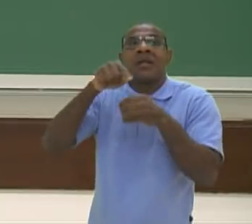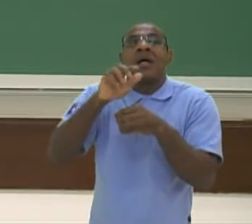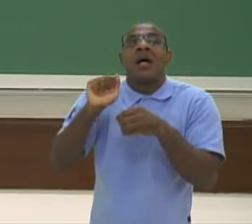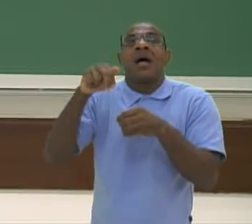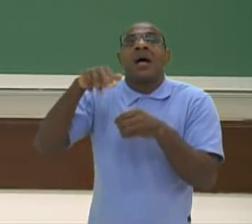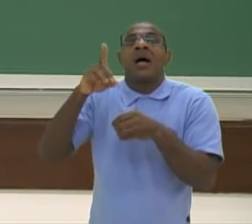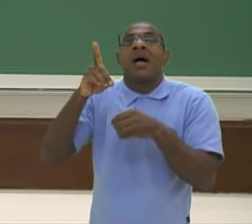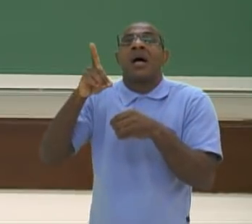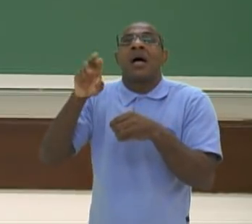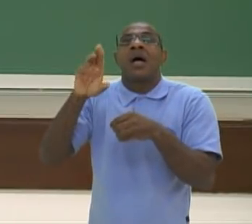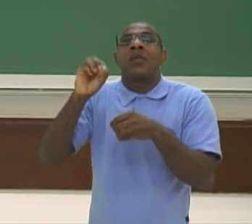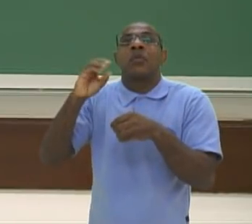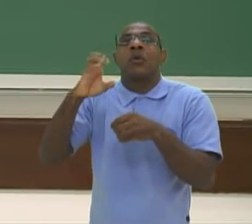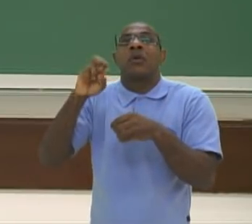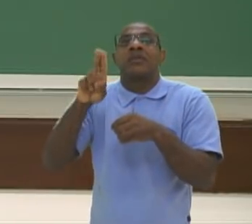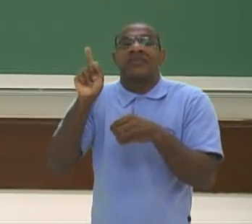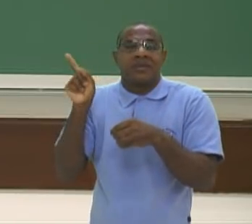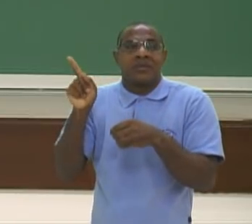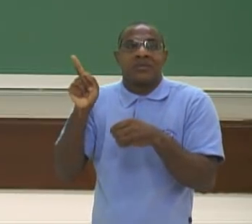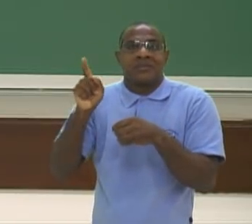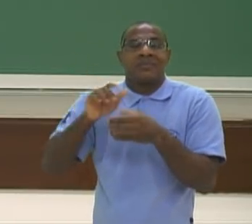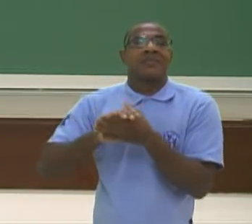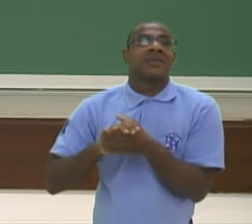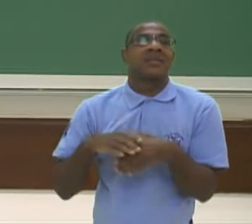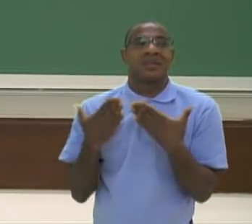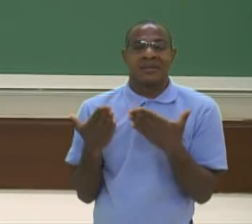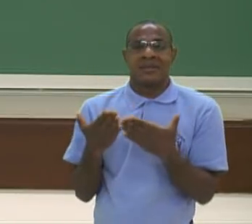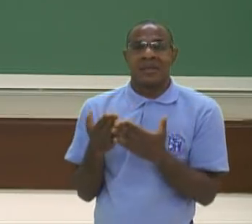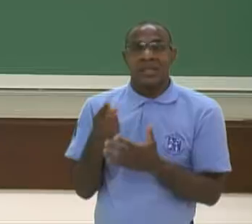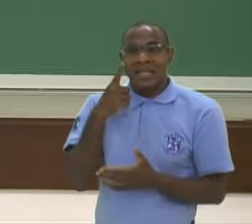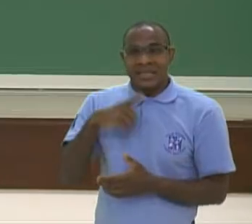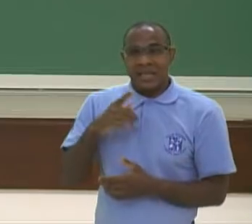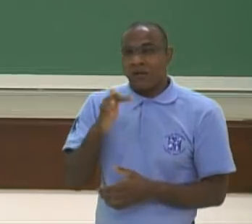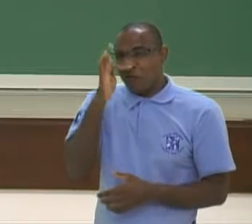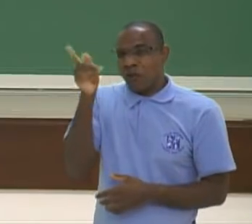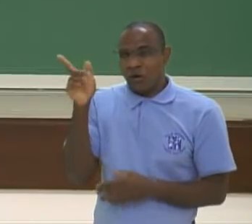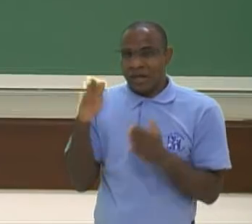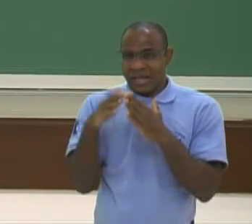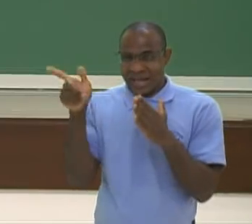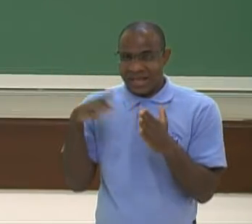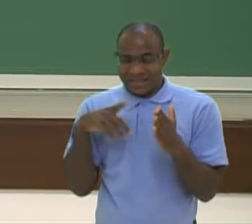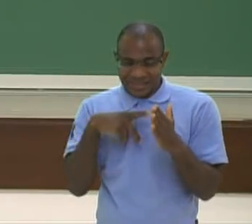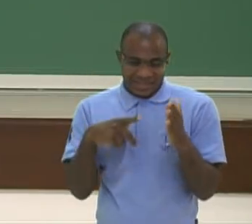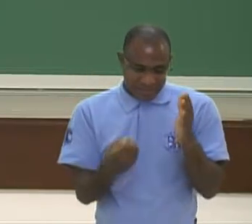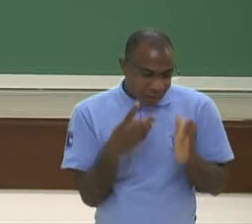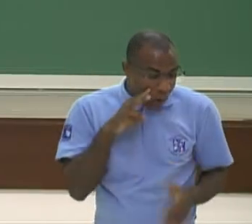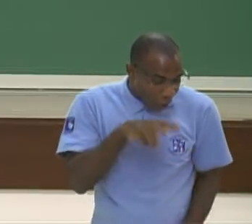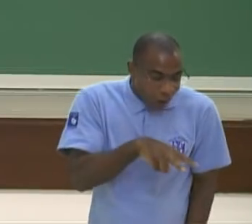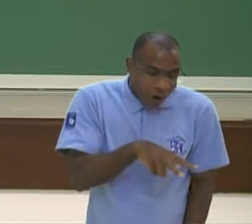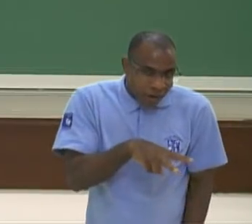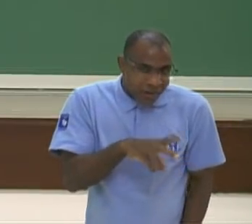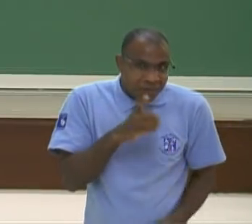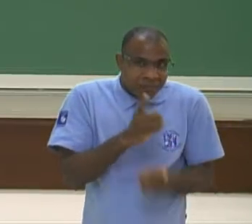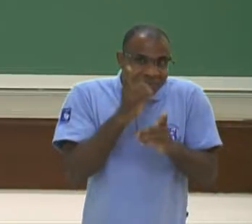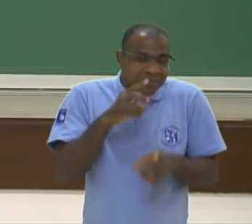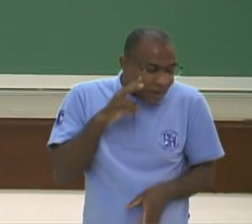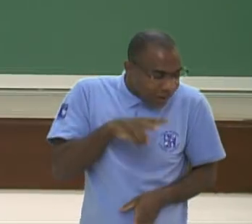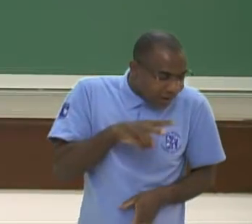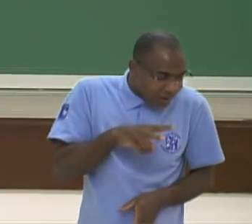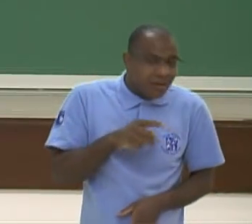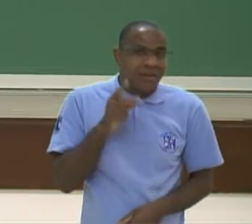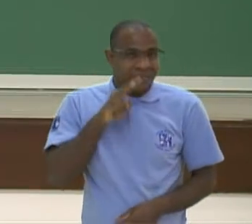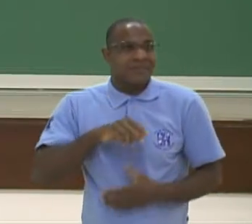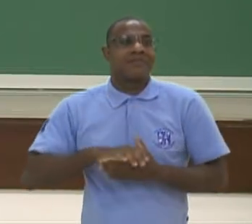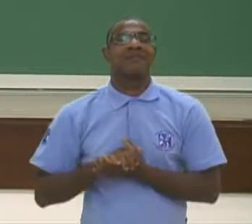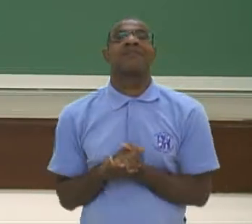androceu. Se você tiver flores na sua casa, aproveita para dar uma olhada, dá uma de explorador do ambiente e vai lá ver o androceu das